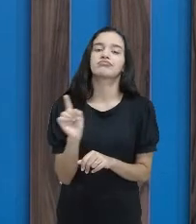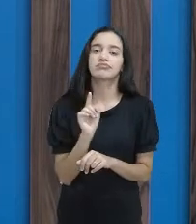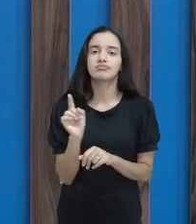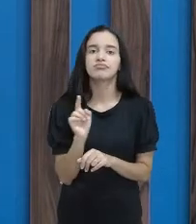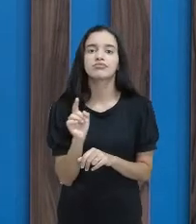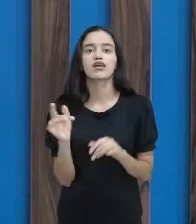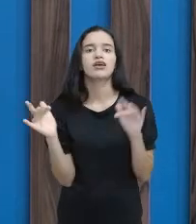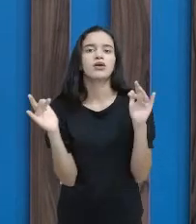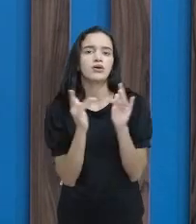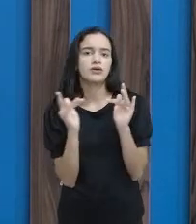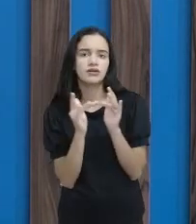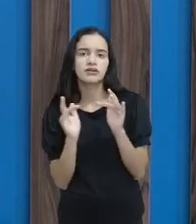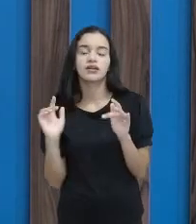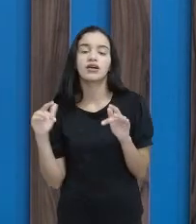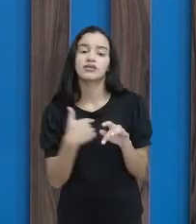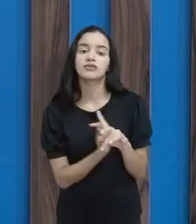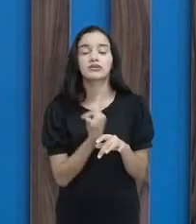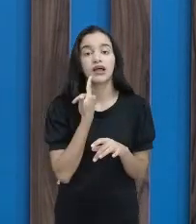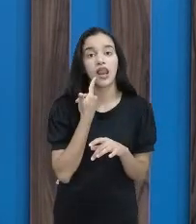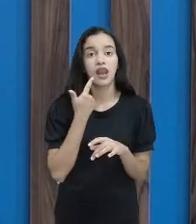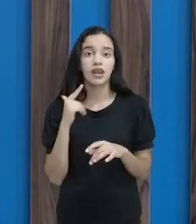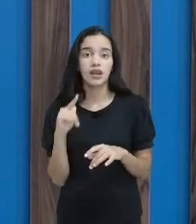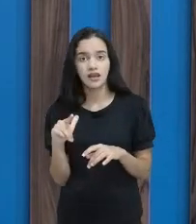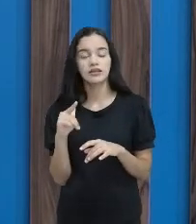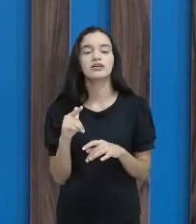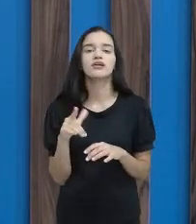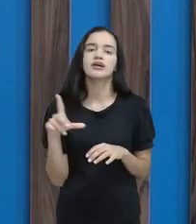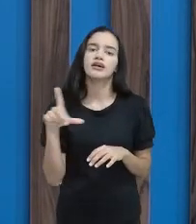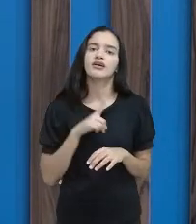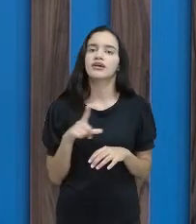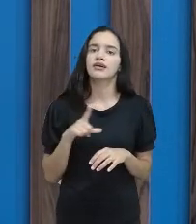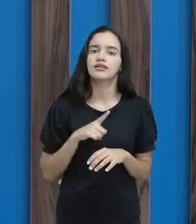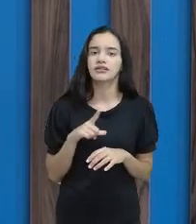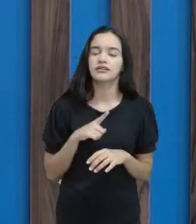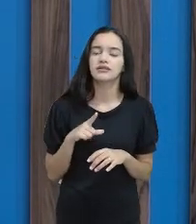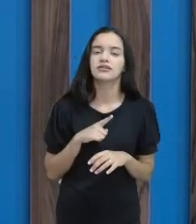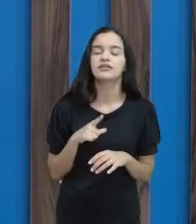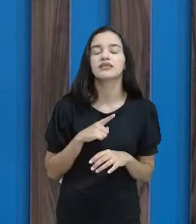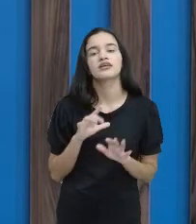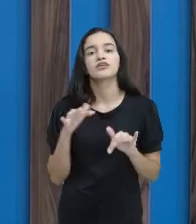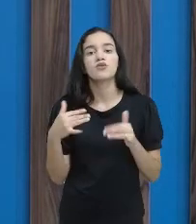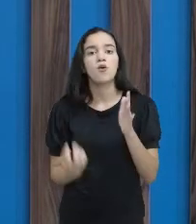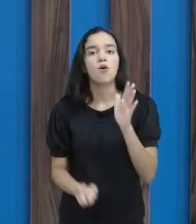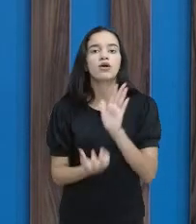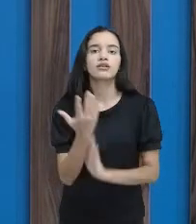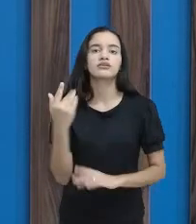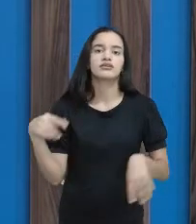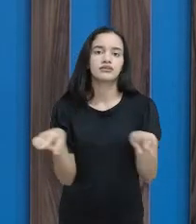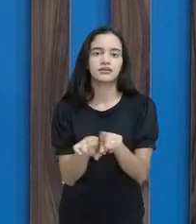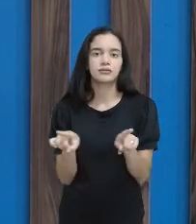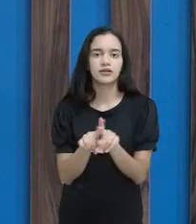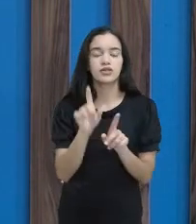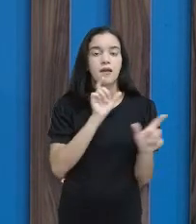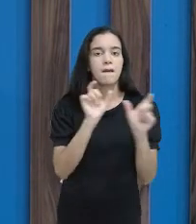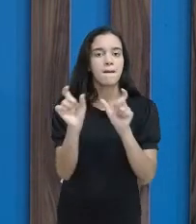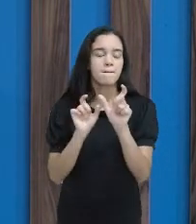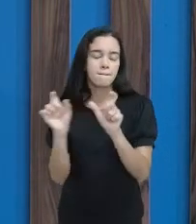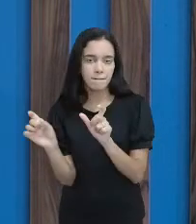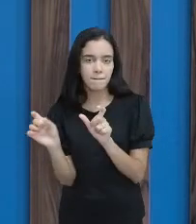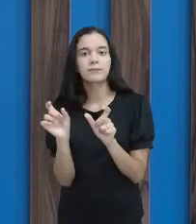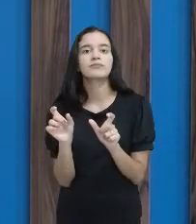coincidem, graças à nossa língua, né? Ter essa questão aí de uma origem também, de muitas palavras serem de